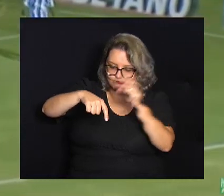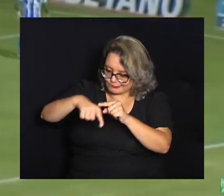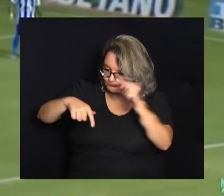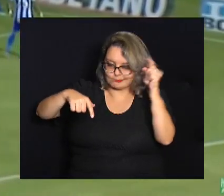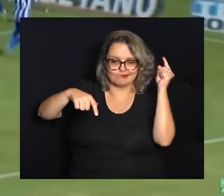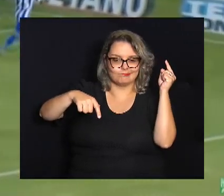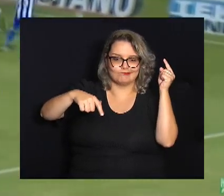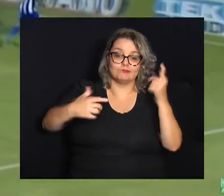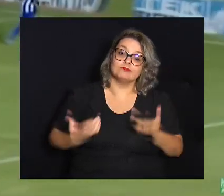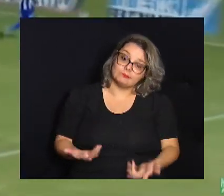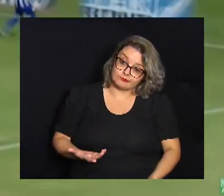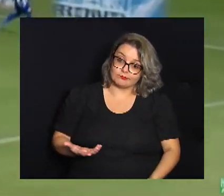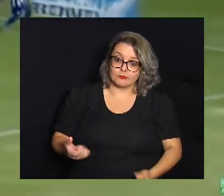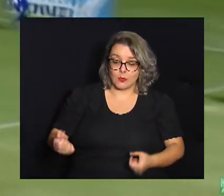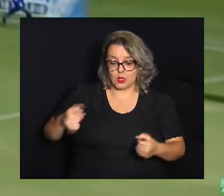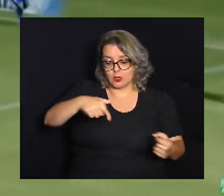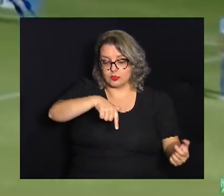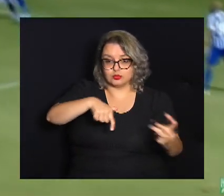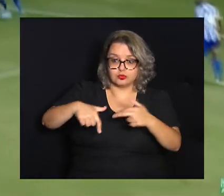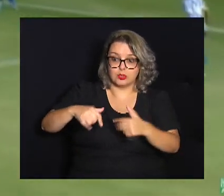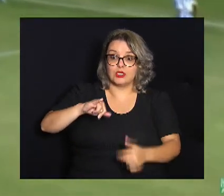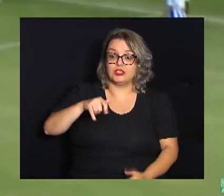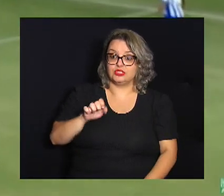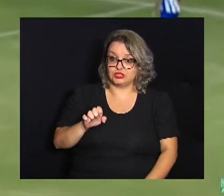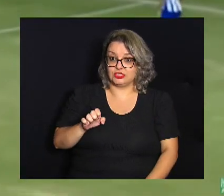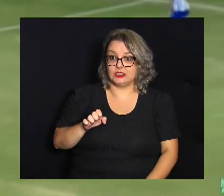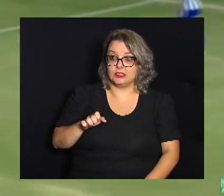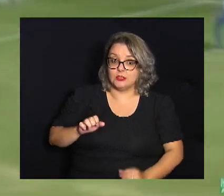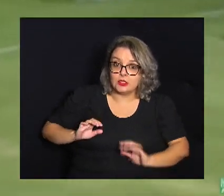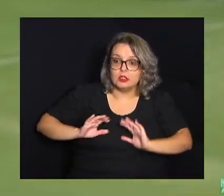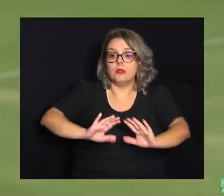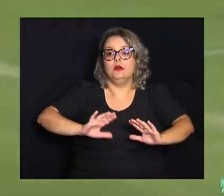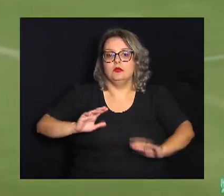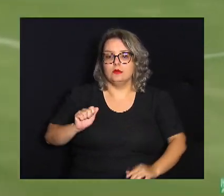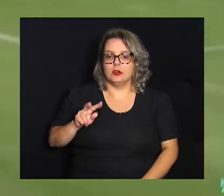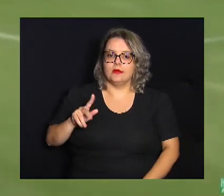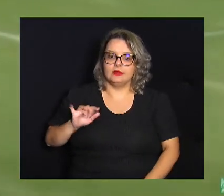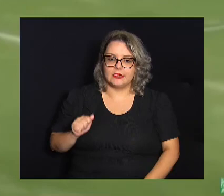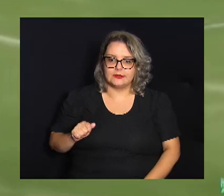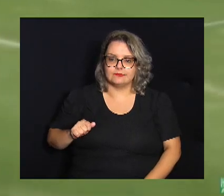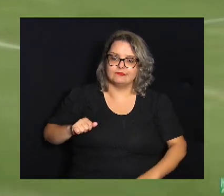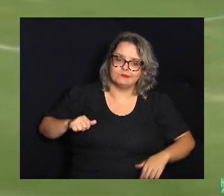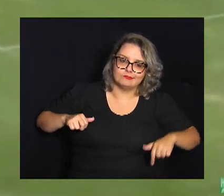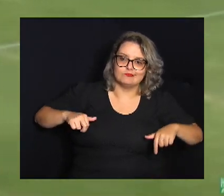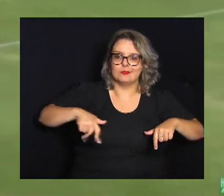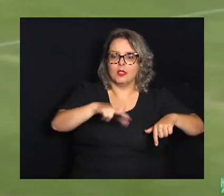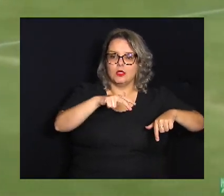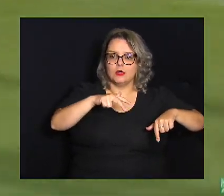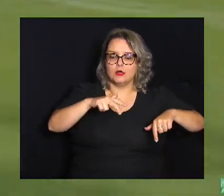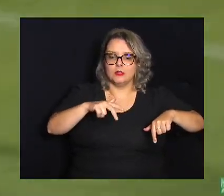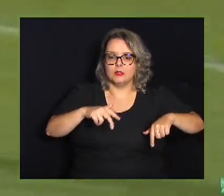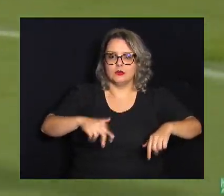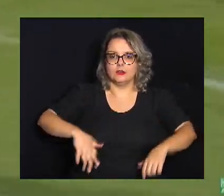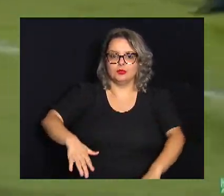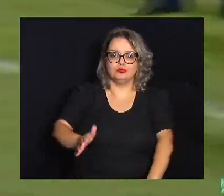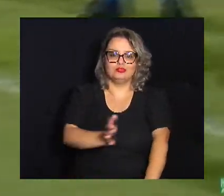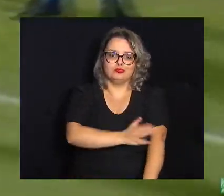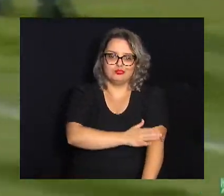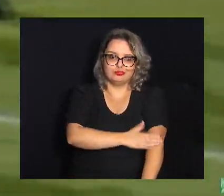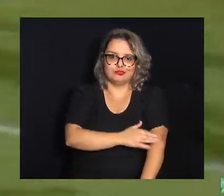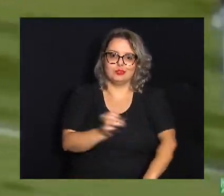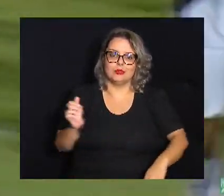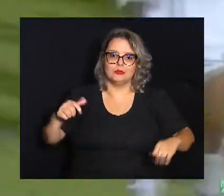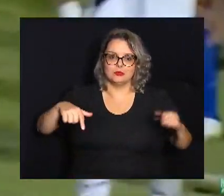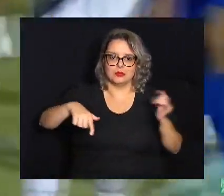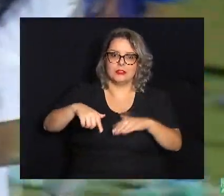No bate-rebate, Gé empurrou o defensor do Avaí e chutou. A bola bateu no braço do zagueiro Douglas